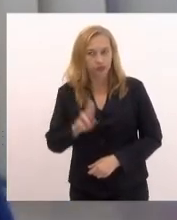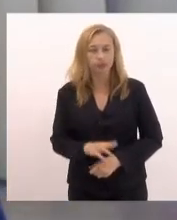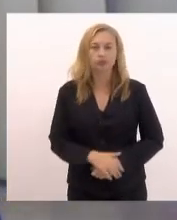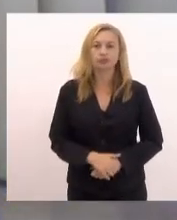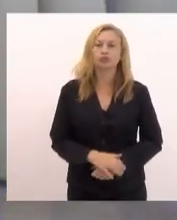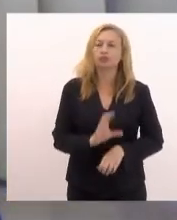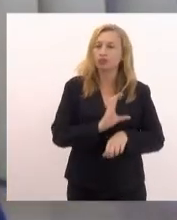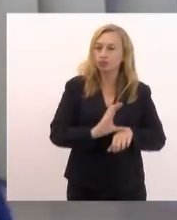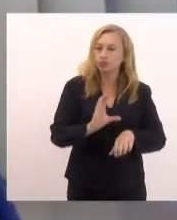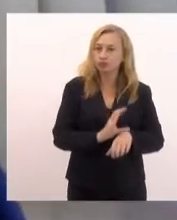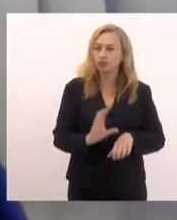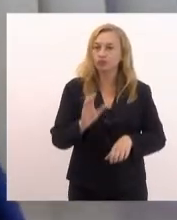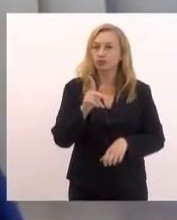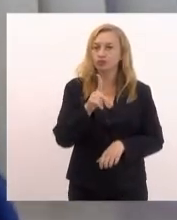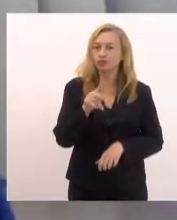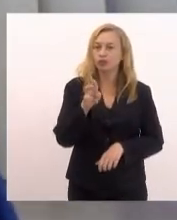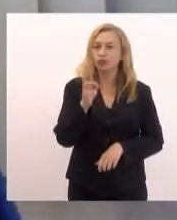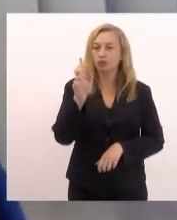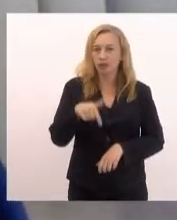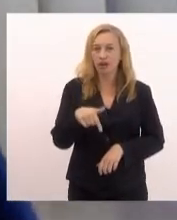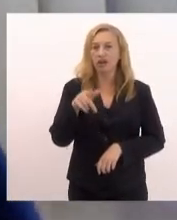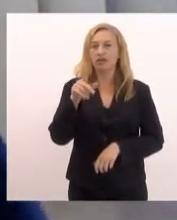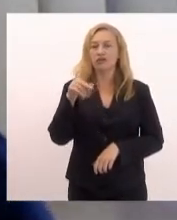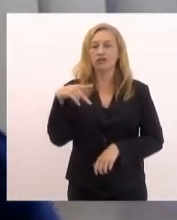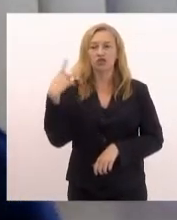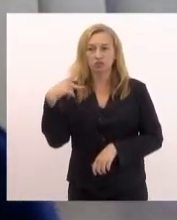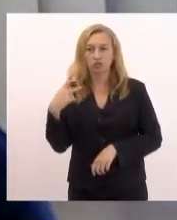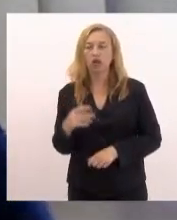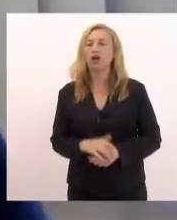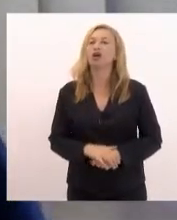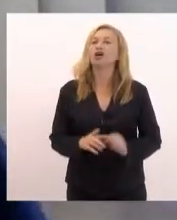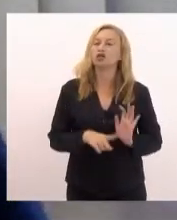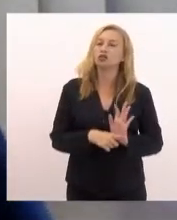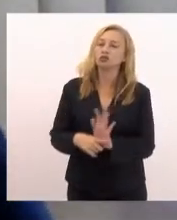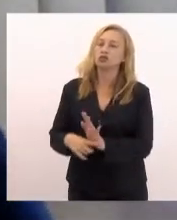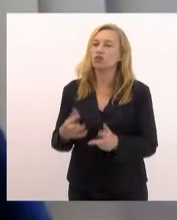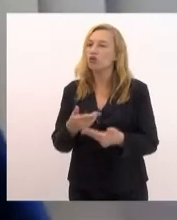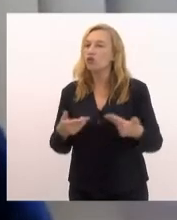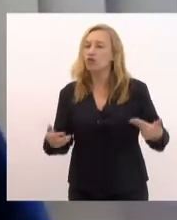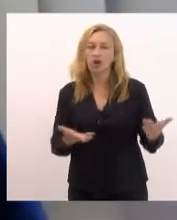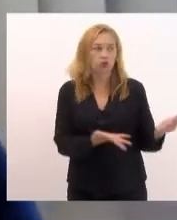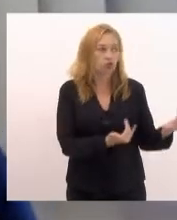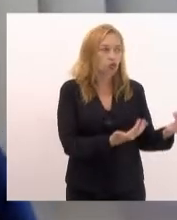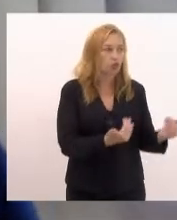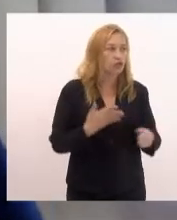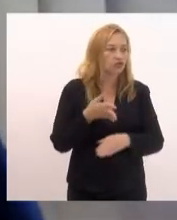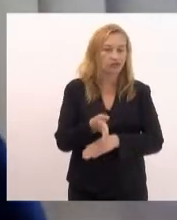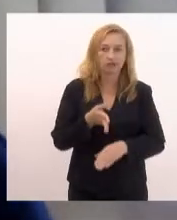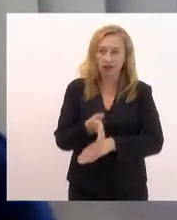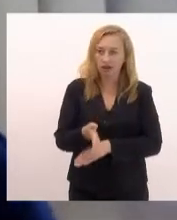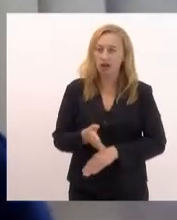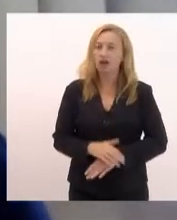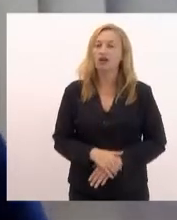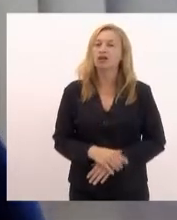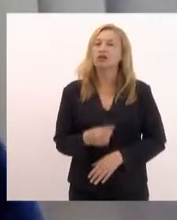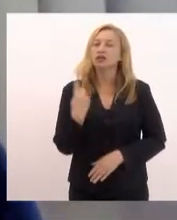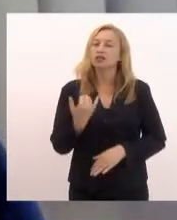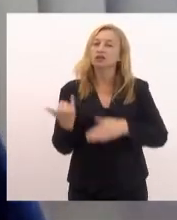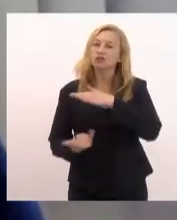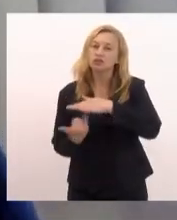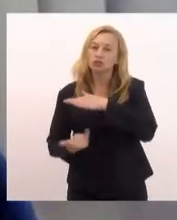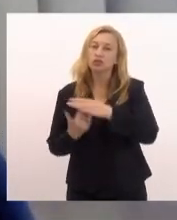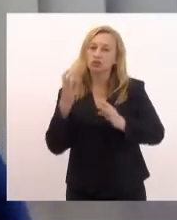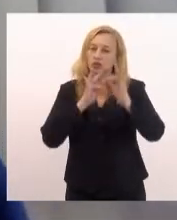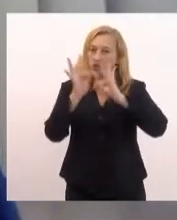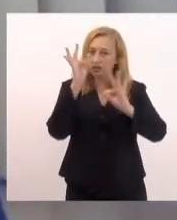cursos pré-vestibulares populares, que já contribuiu para que centenas de jovens entrassem nas nossas instituições